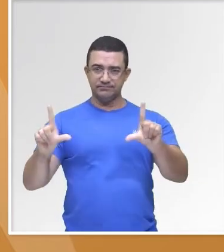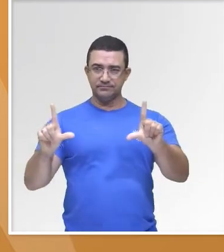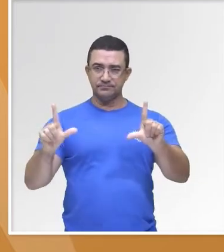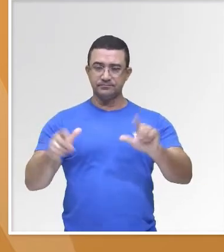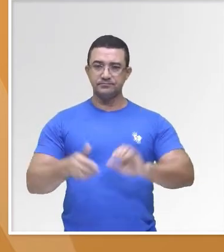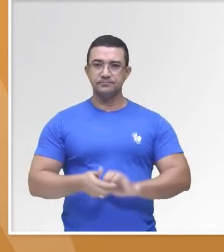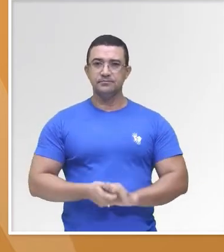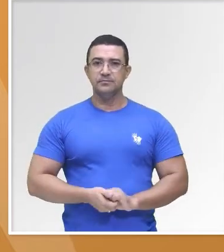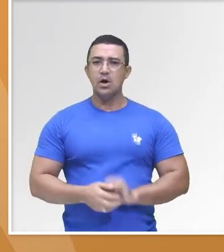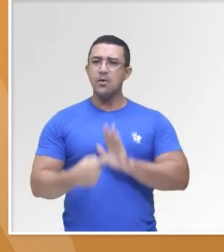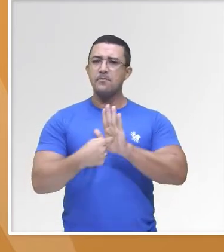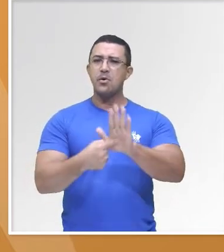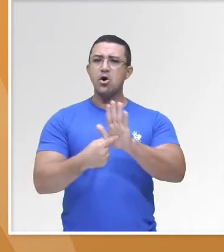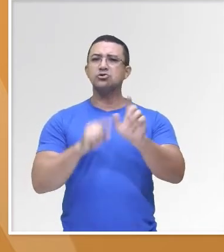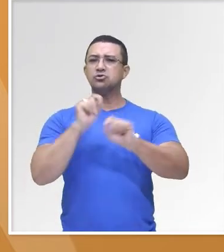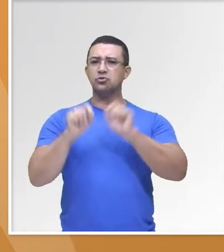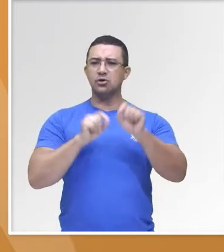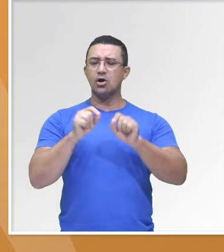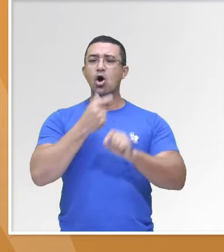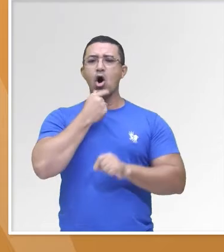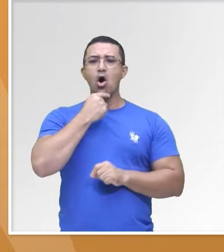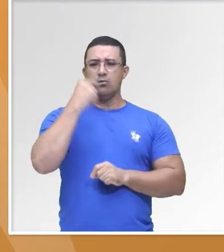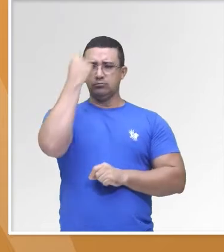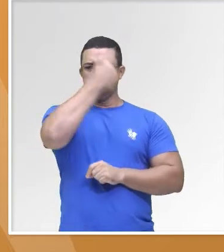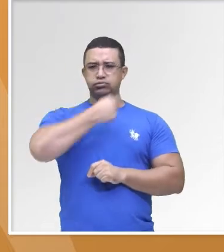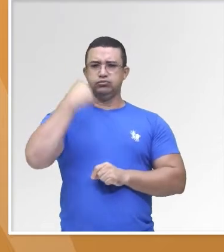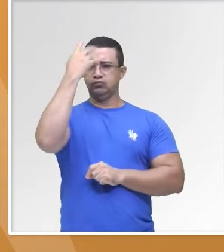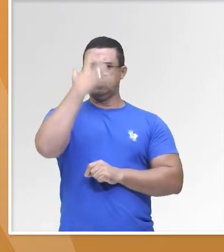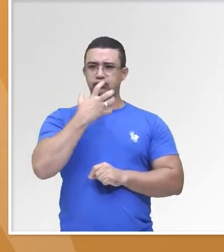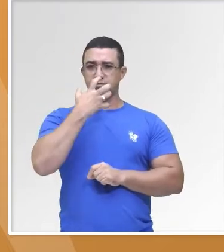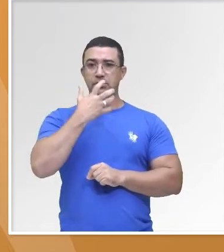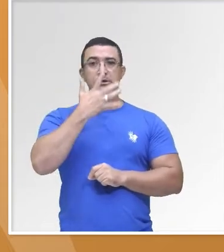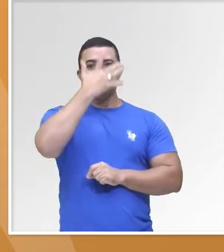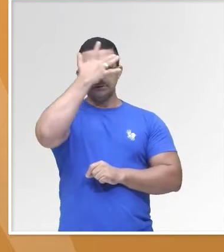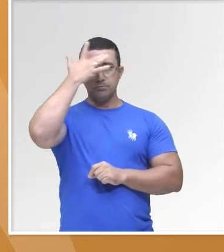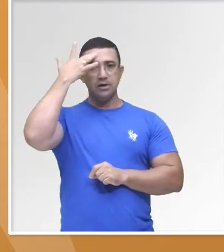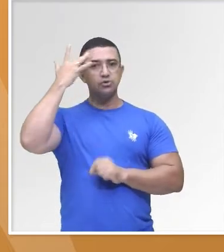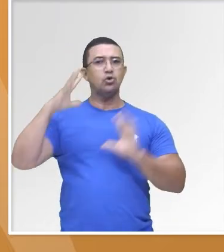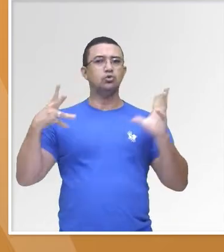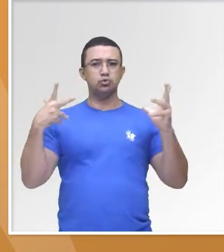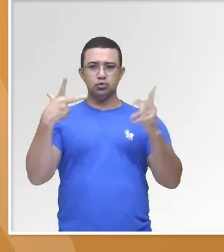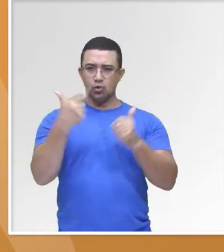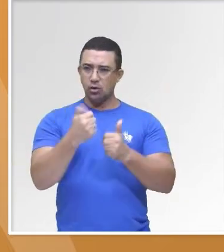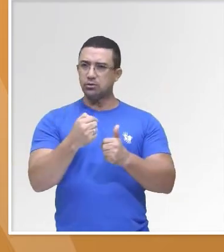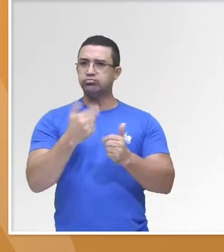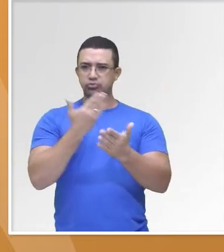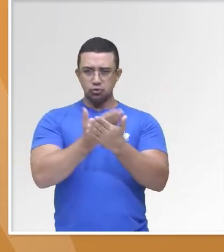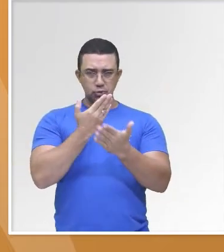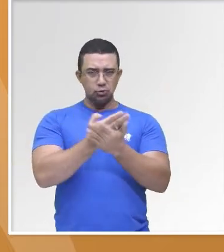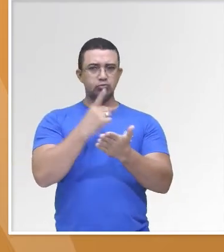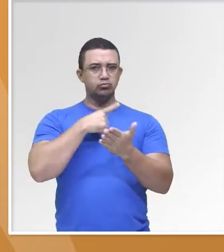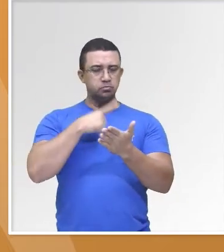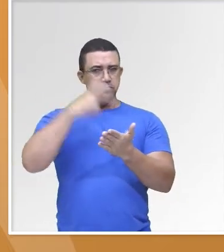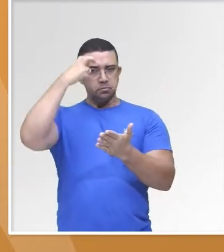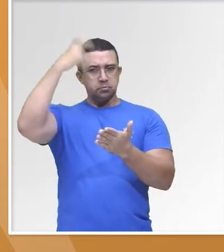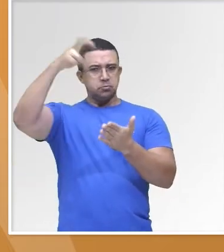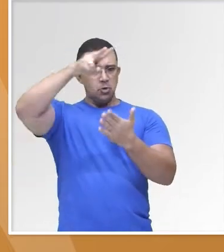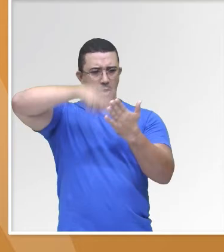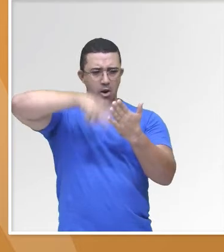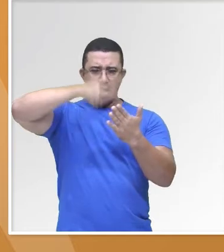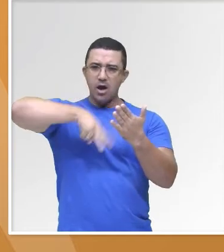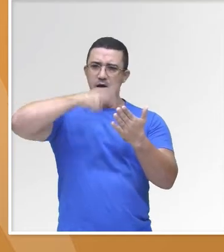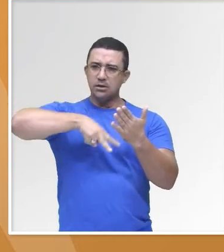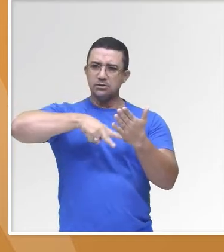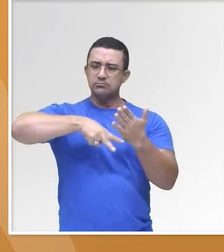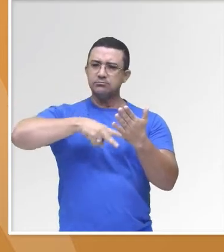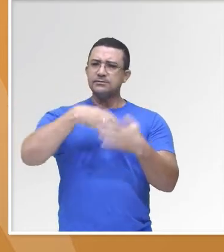também mostrando aí uma serenidade. Então, essas pessoas aí que vocês viram, todas leem, todas estudam, todas compreendem, elas